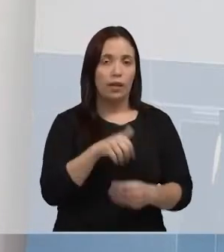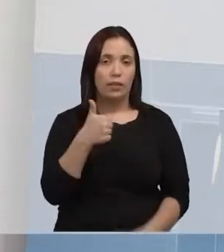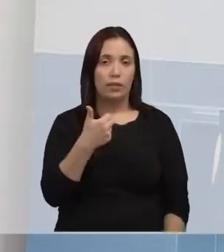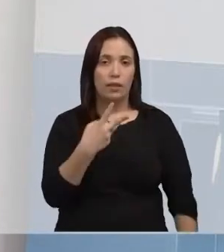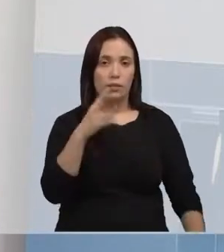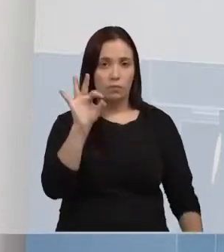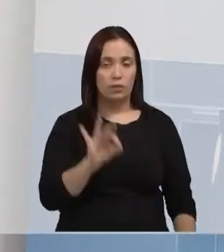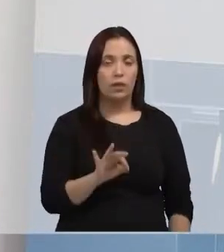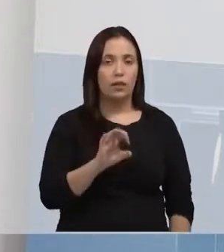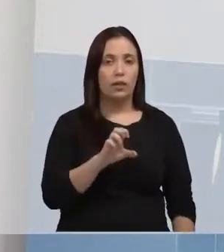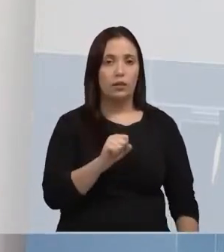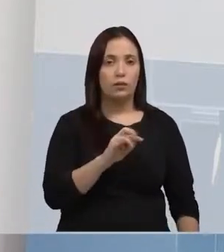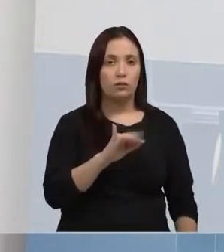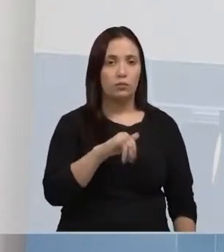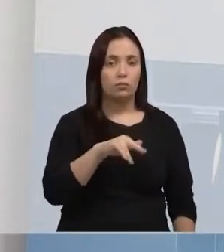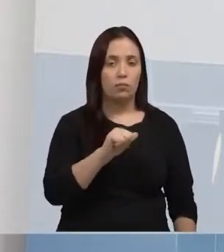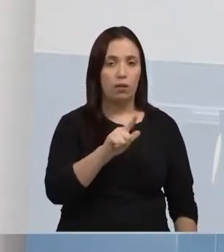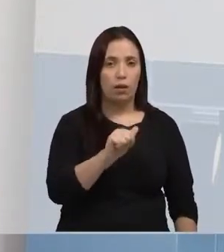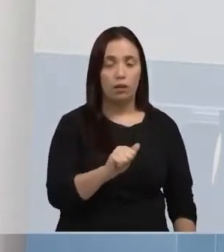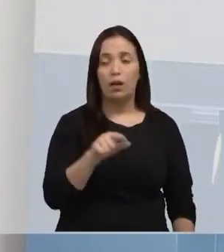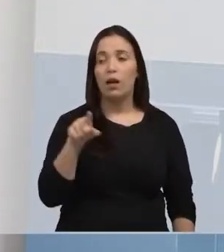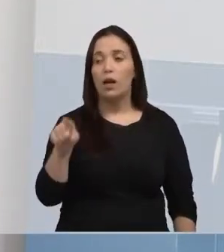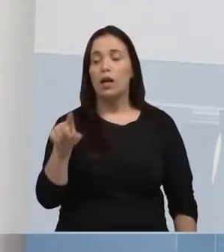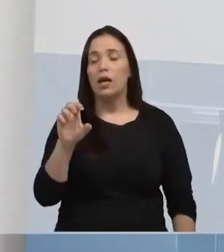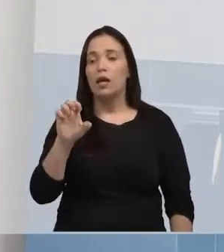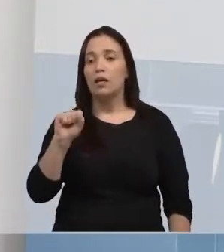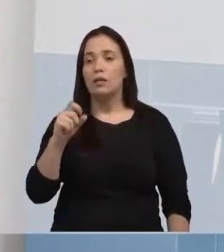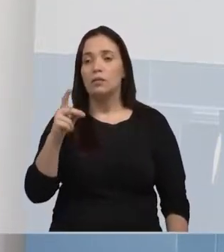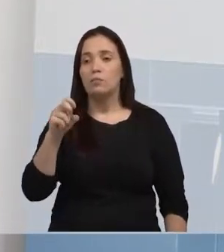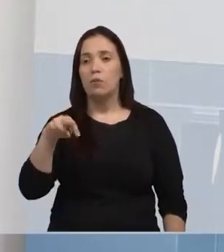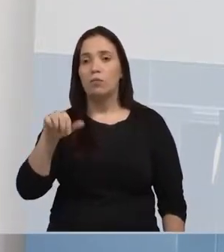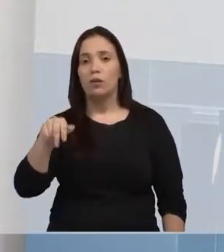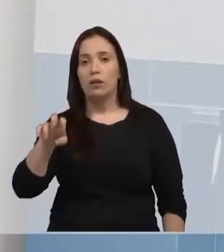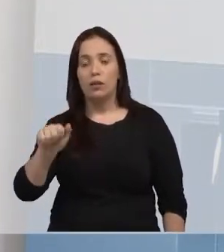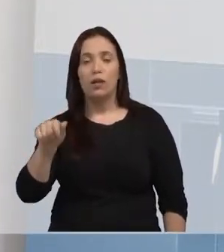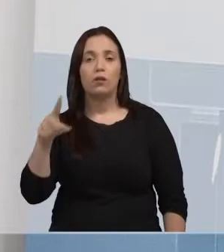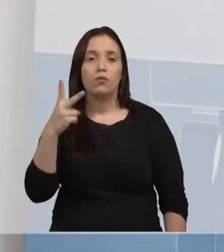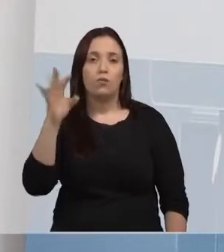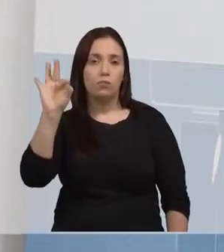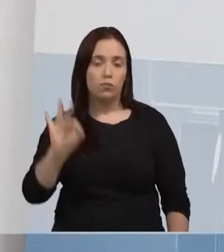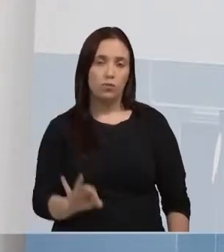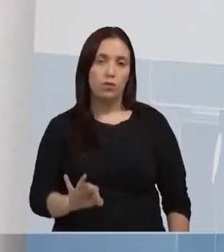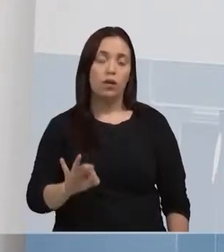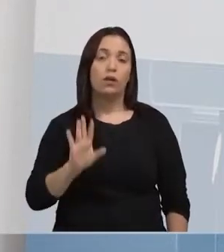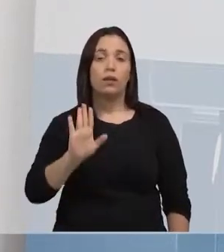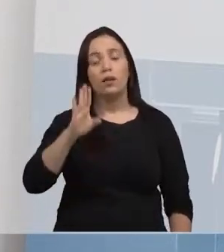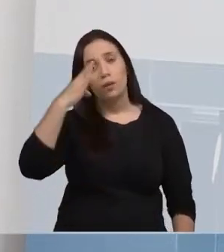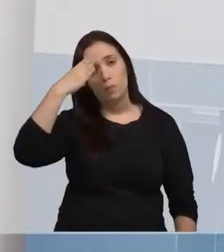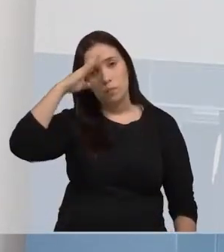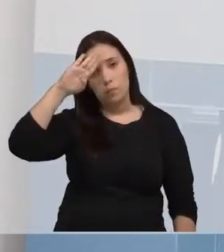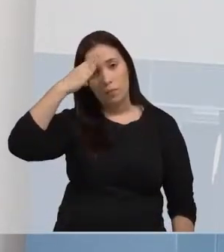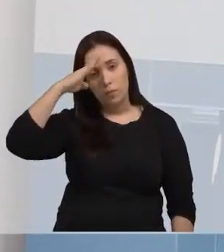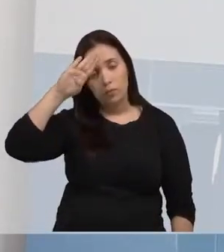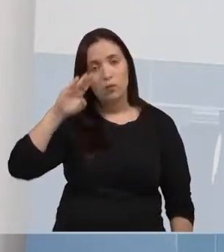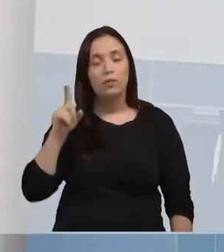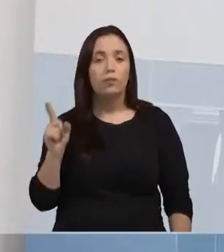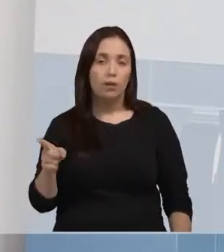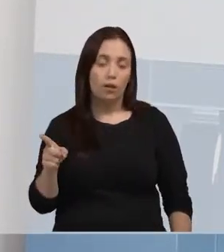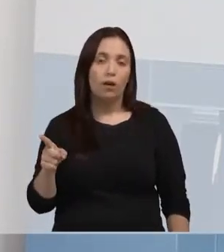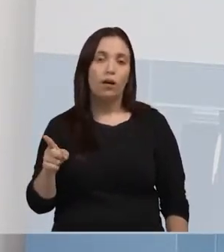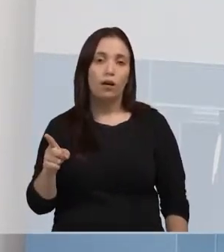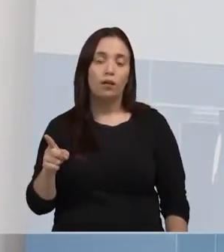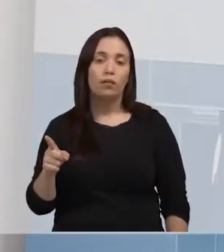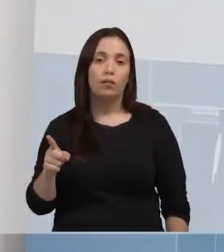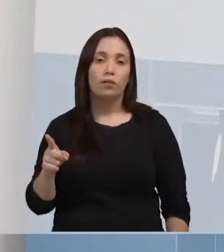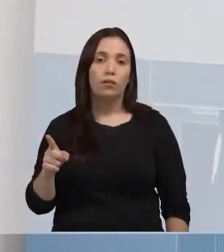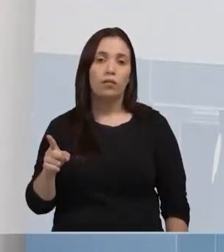na estimulada, na espontânea ele vai ter 2%. Mas o Jair Messias Bolsonaro, como ele gosta de dizer o nome dele todo,